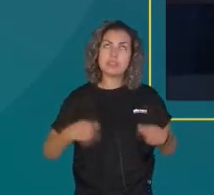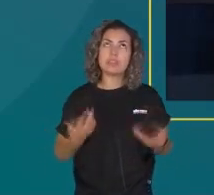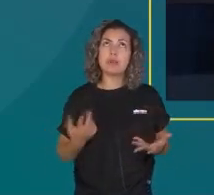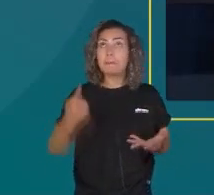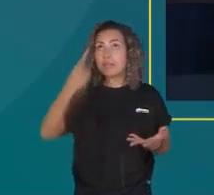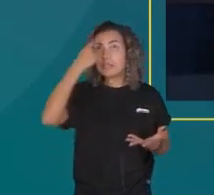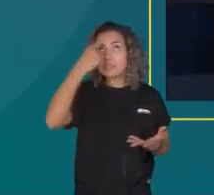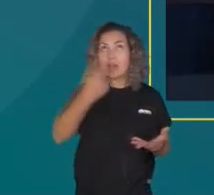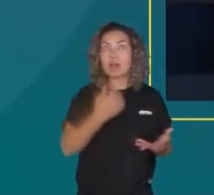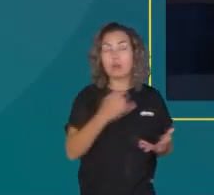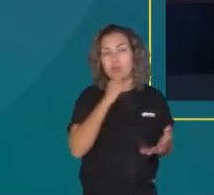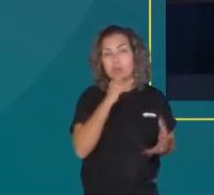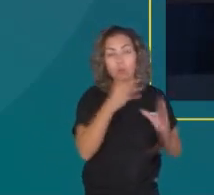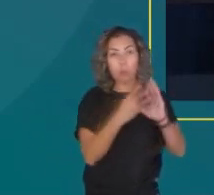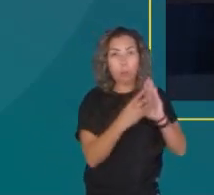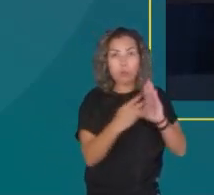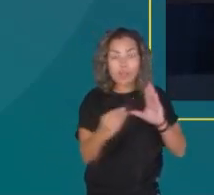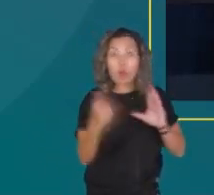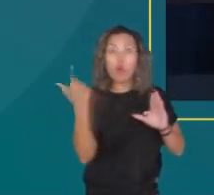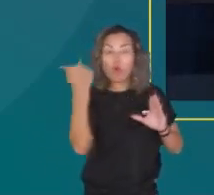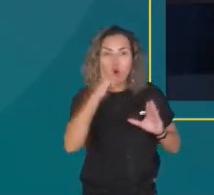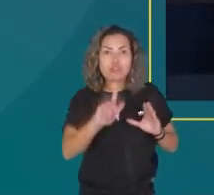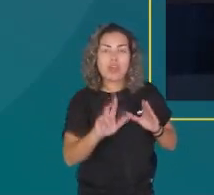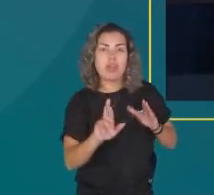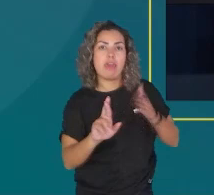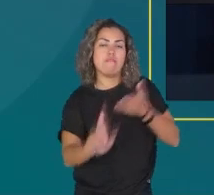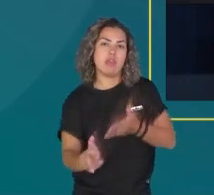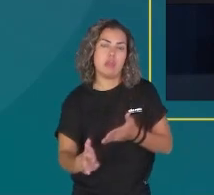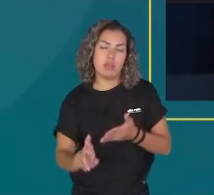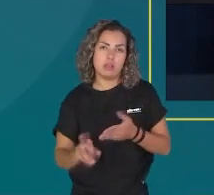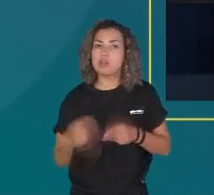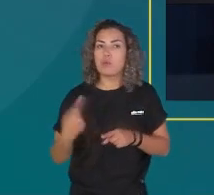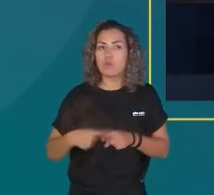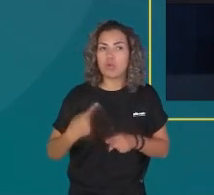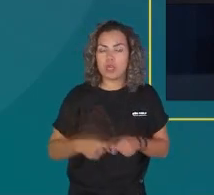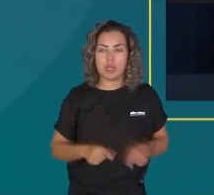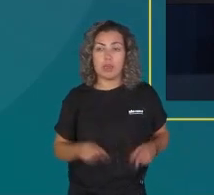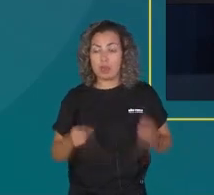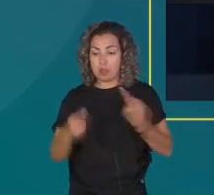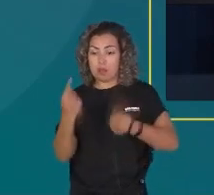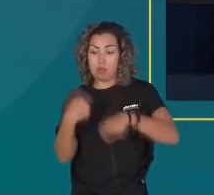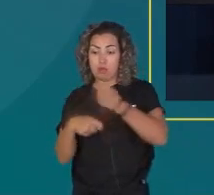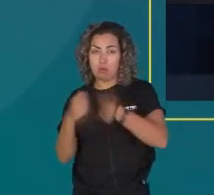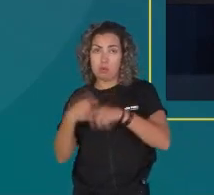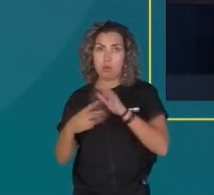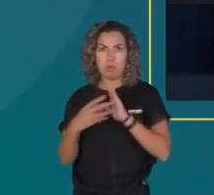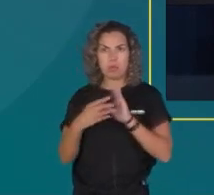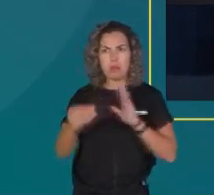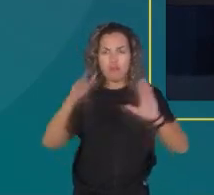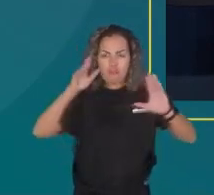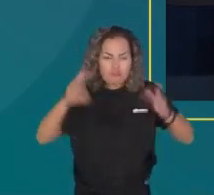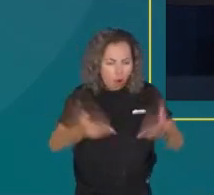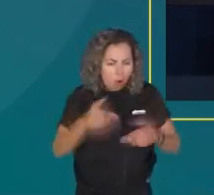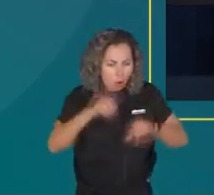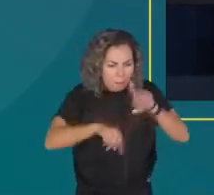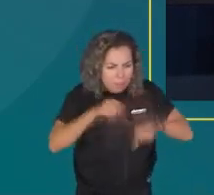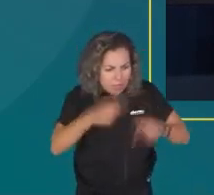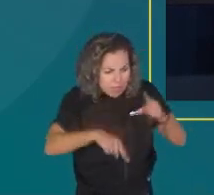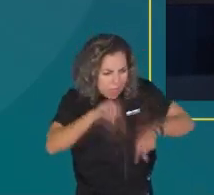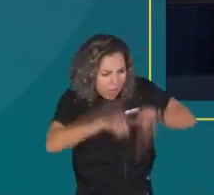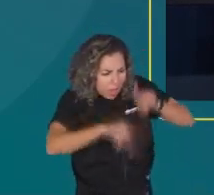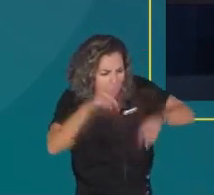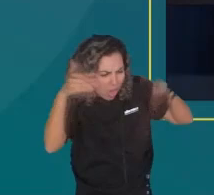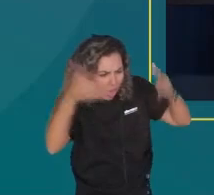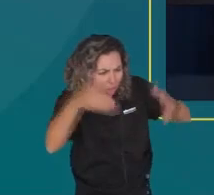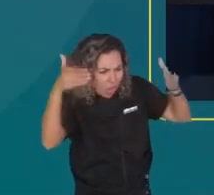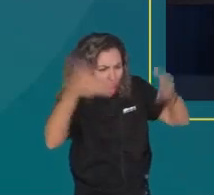que geram referência, porque esse modelo econômico materialista está nos trazendo um preço